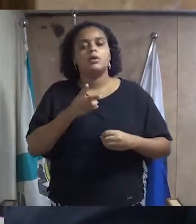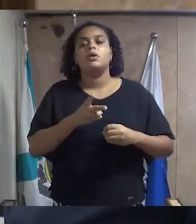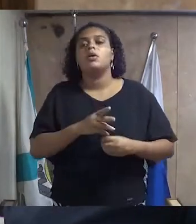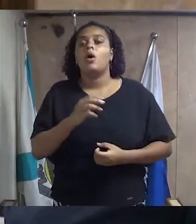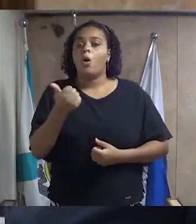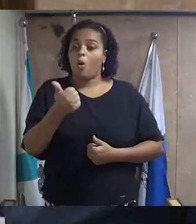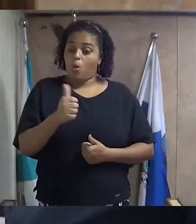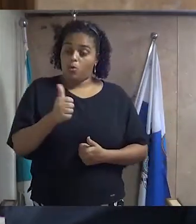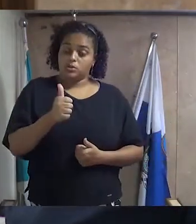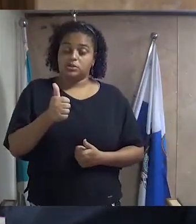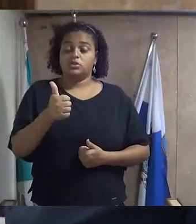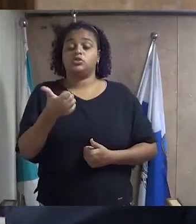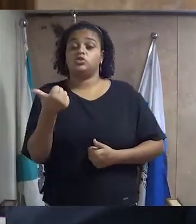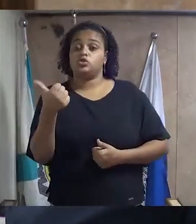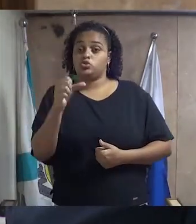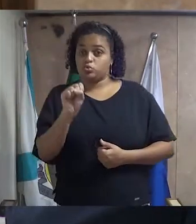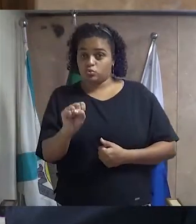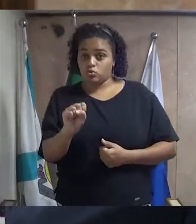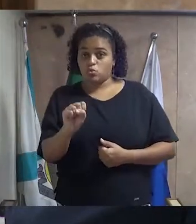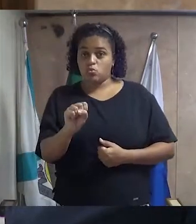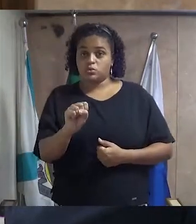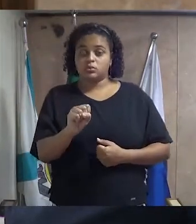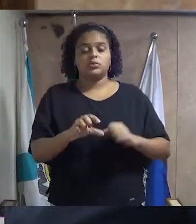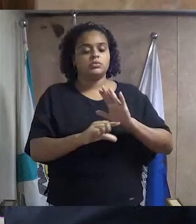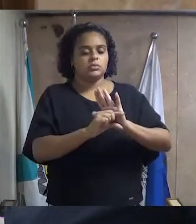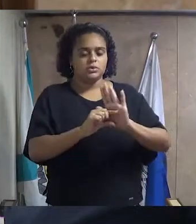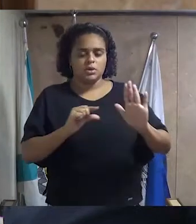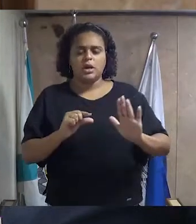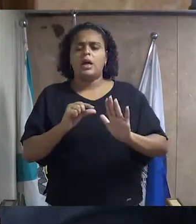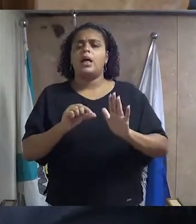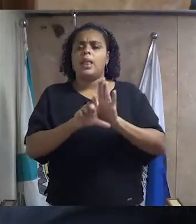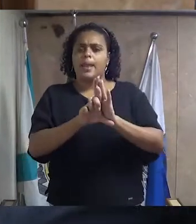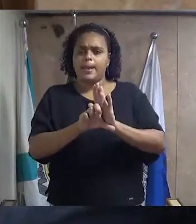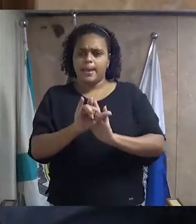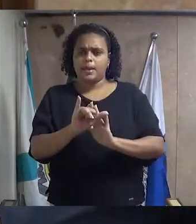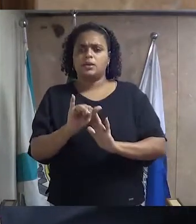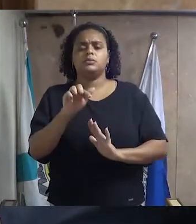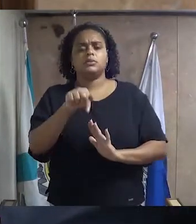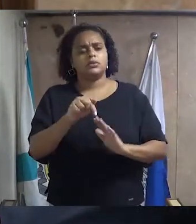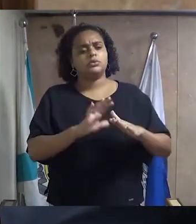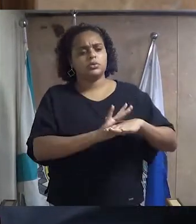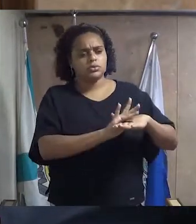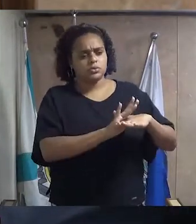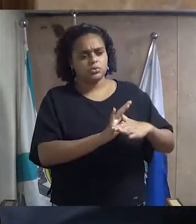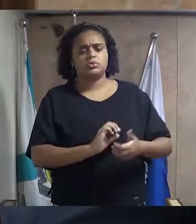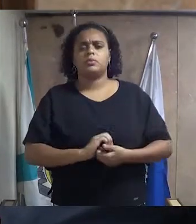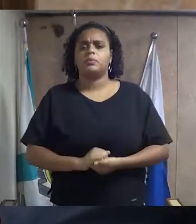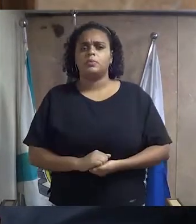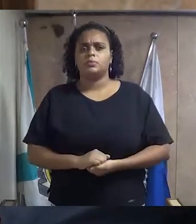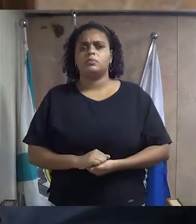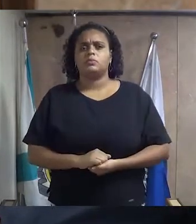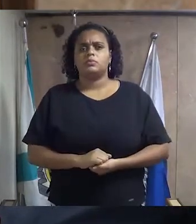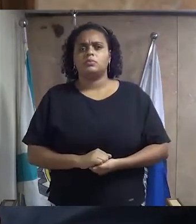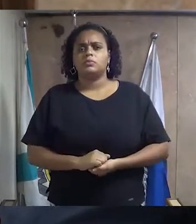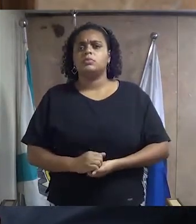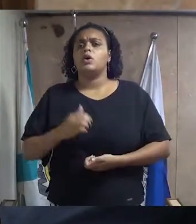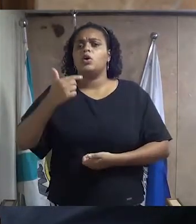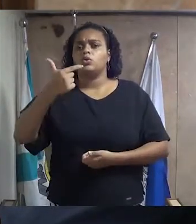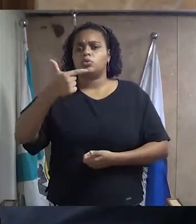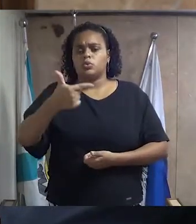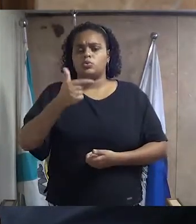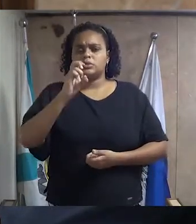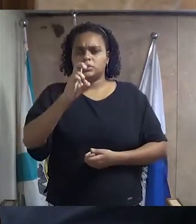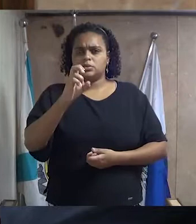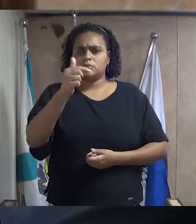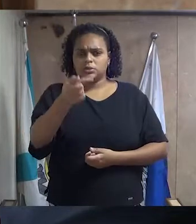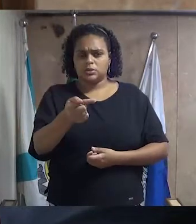vereador, de acordo com o artigo 18, inciso 1, da Lei Orgânica do Município do Duque de Caxias, e